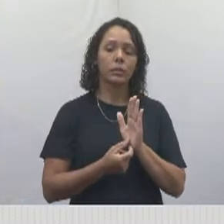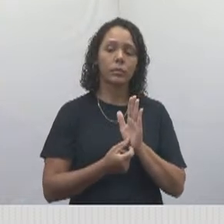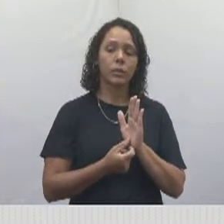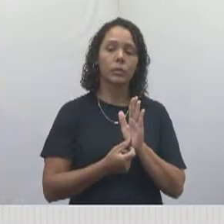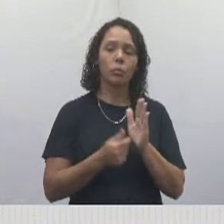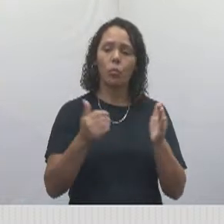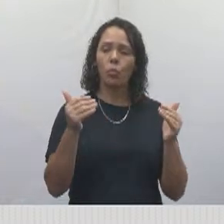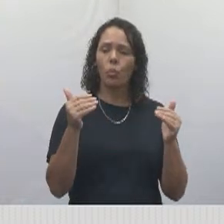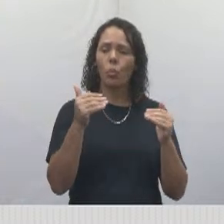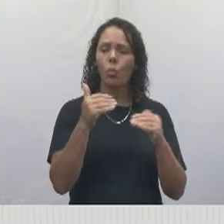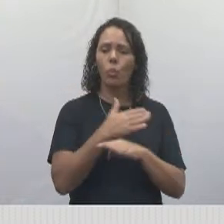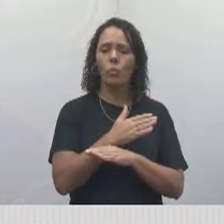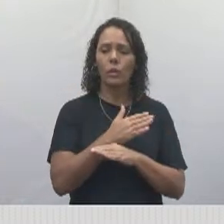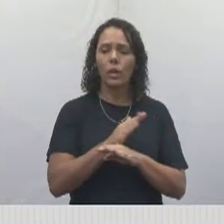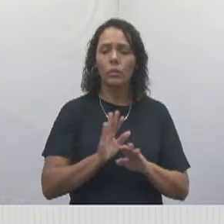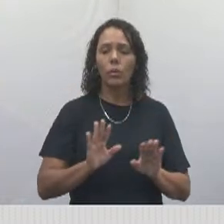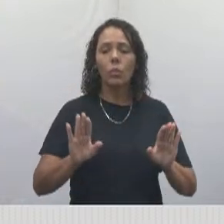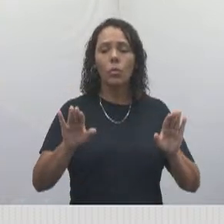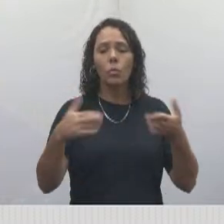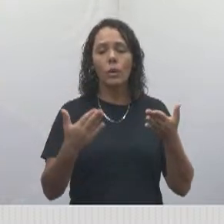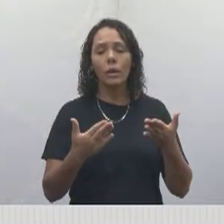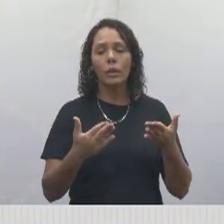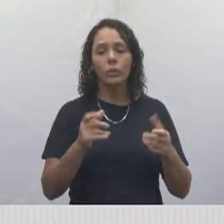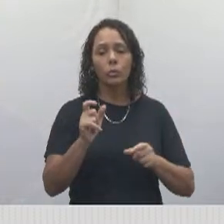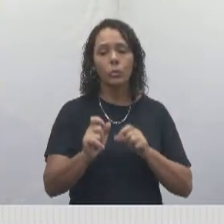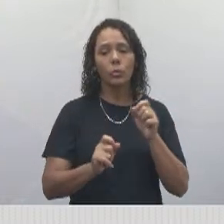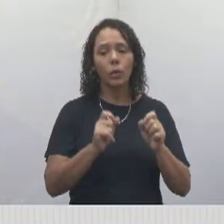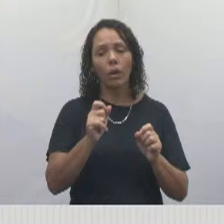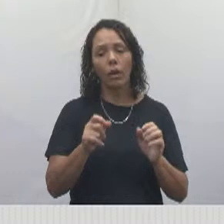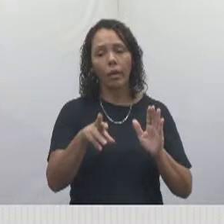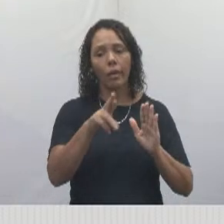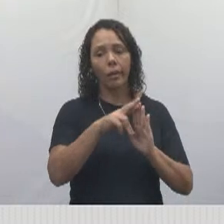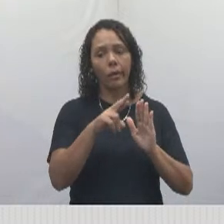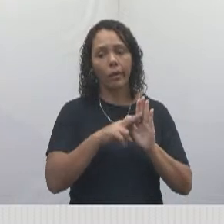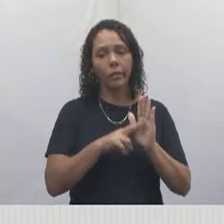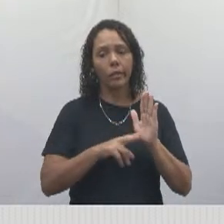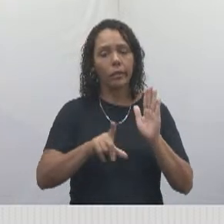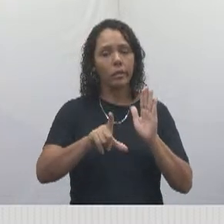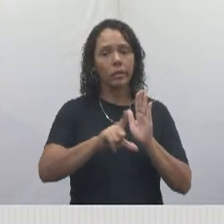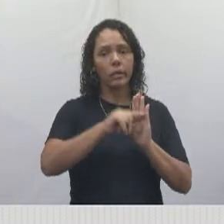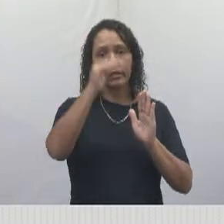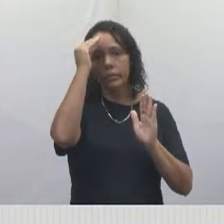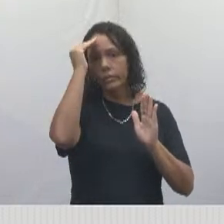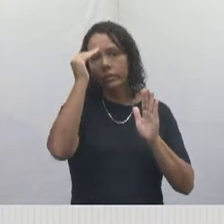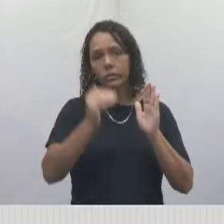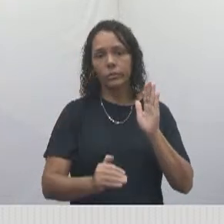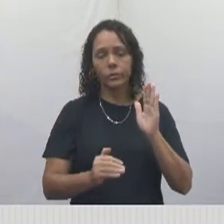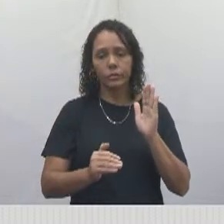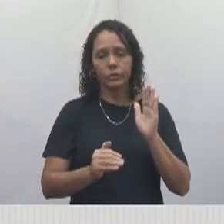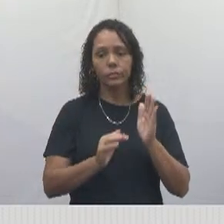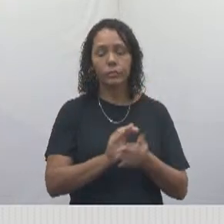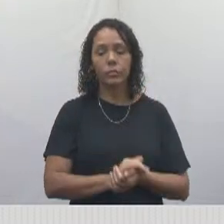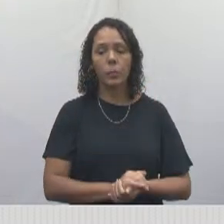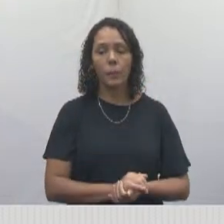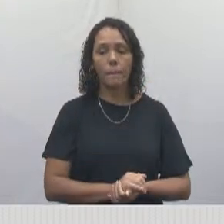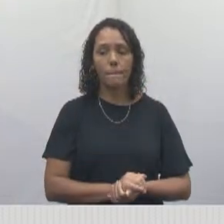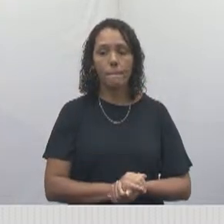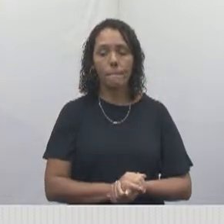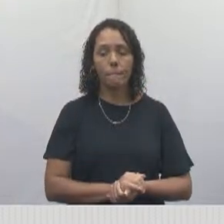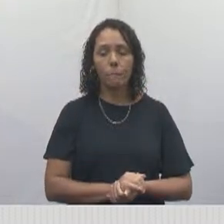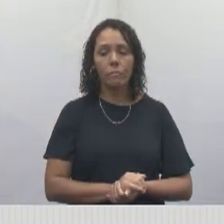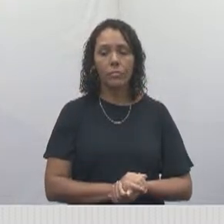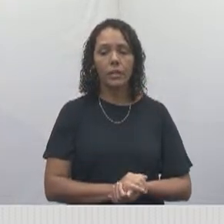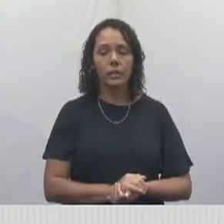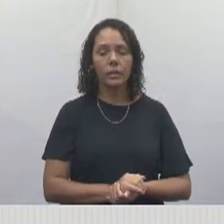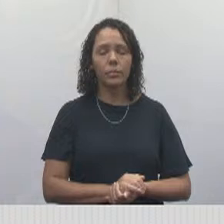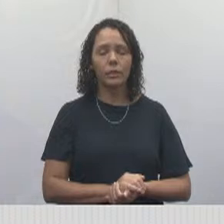desfavoráveis apenas quando não são cumpridos os requisitos constitucionais. Tribunal de Contas analisa os requisitos